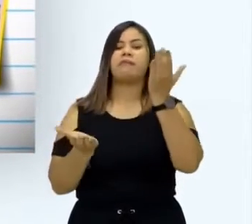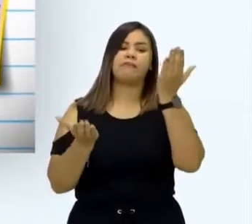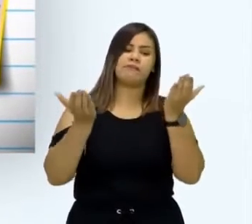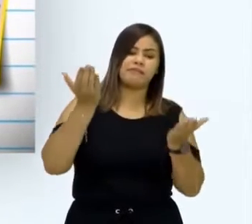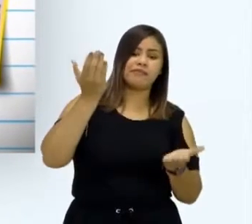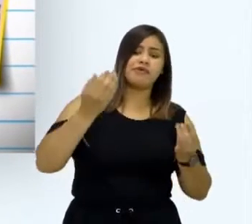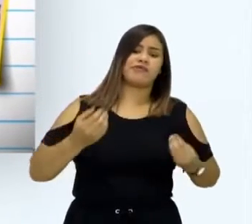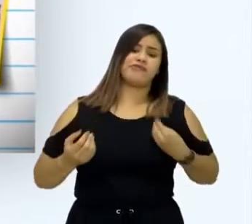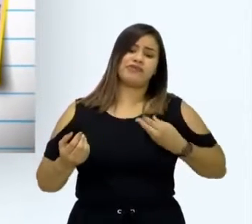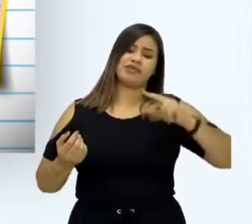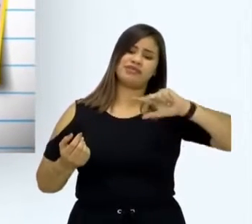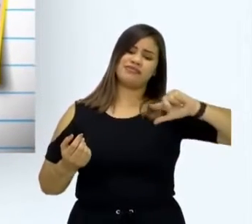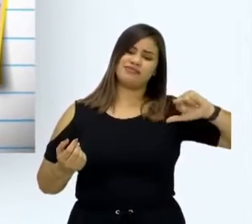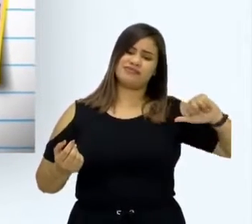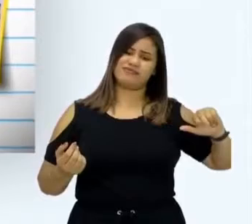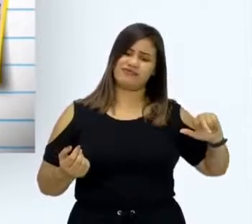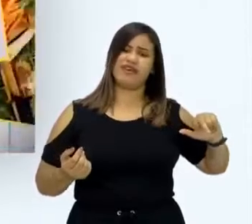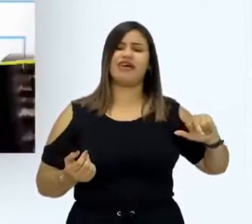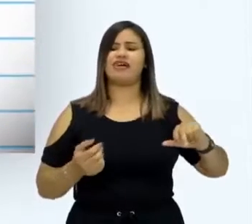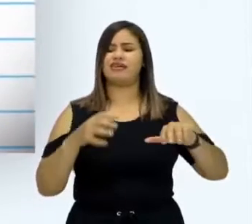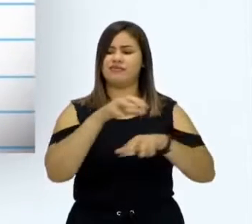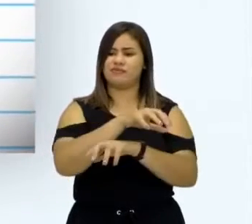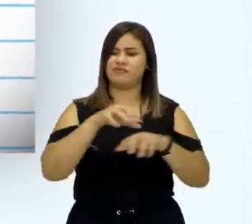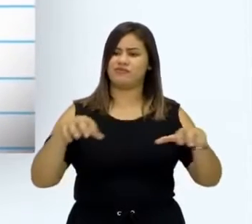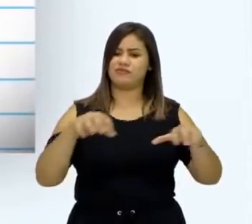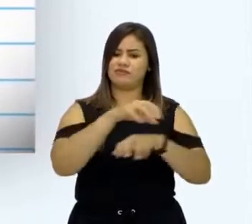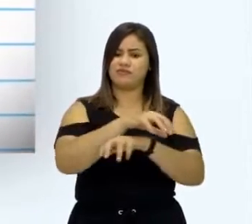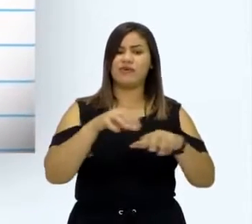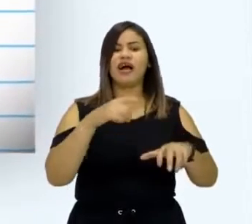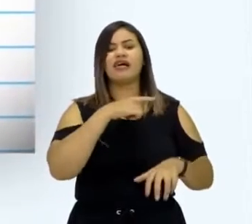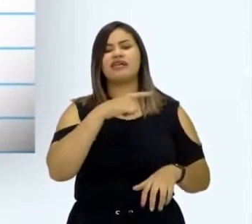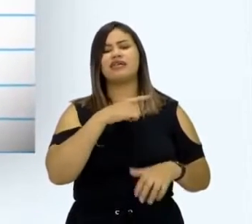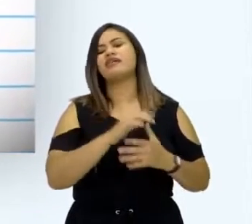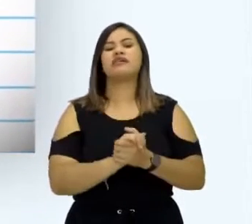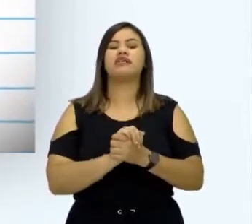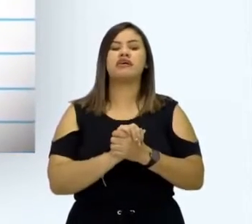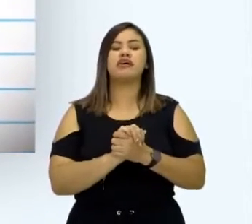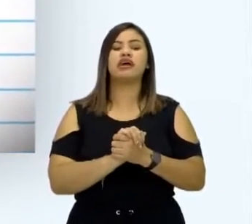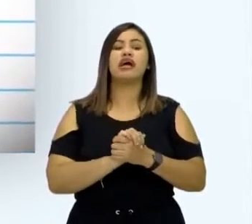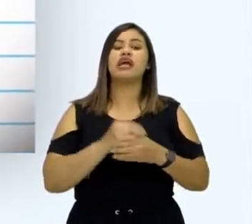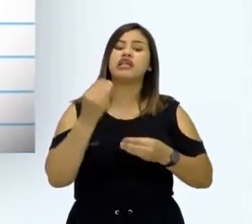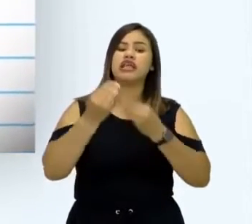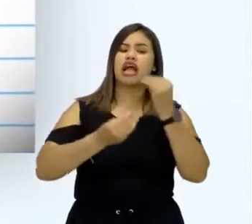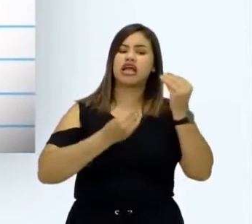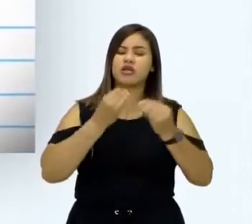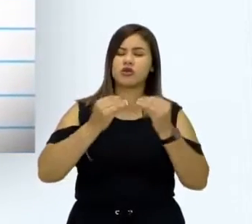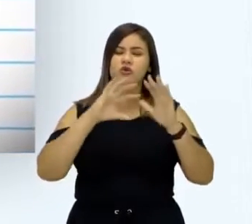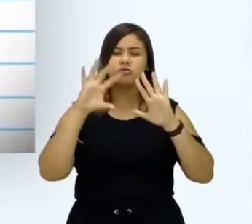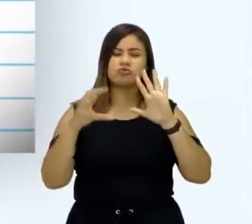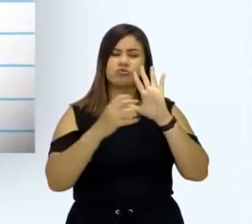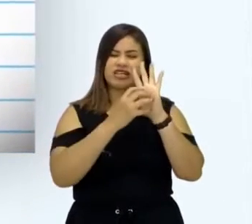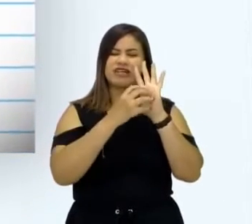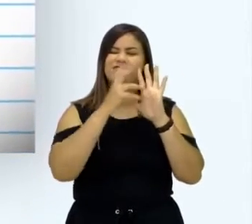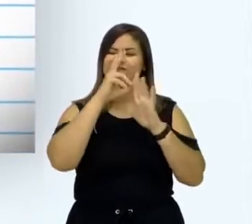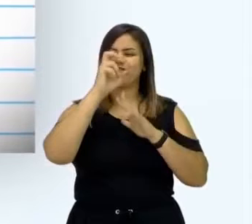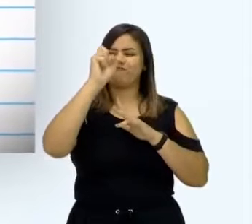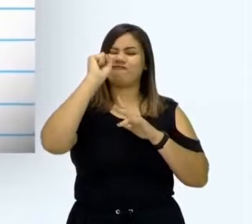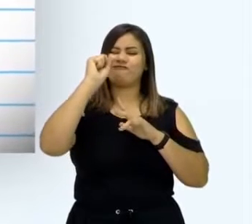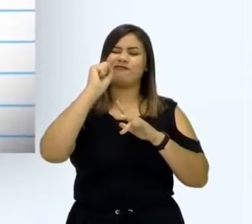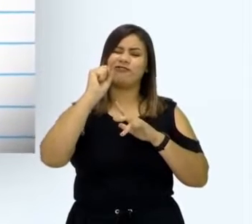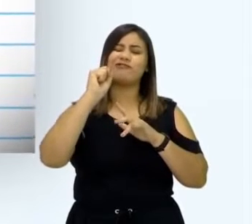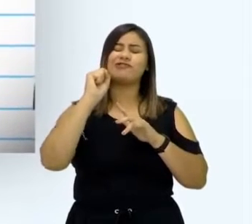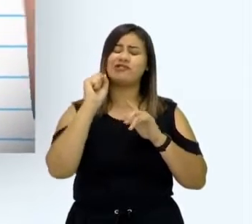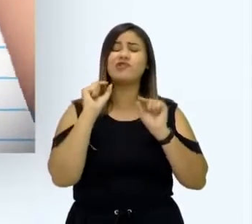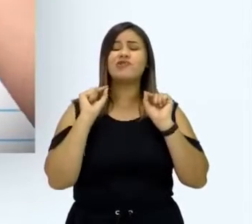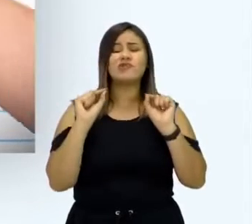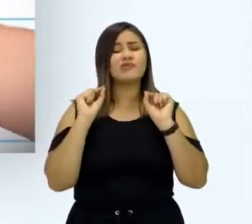a biodiversidade e destrói habitats. A retirada de vegetação nativa, que por si só já causa impactos ambientais, é